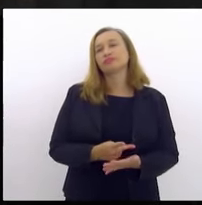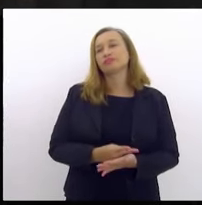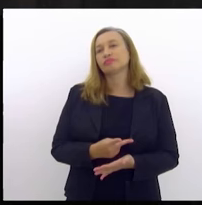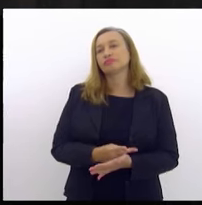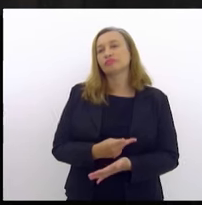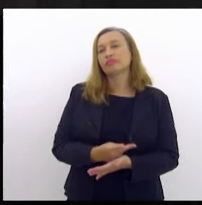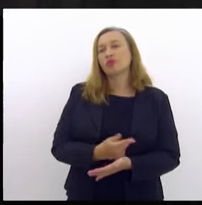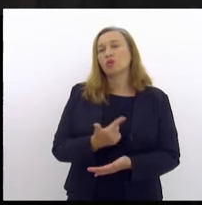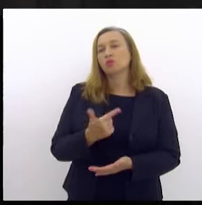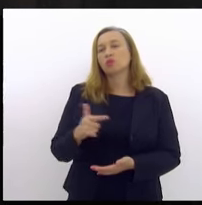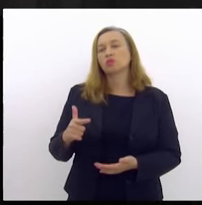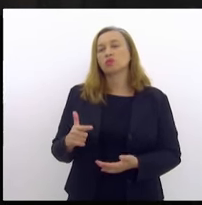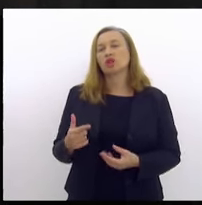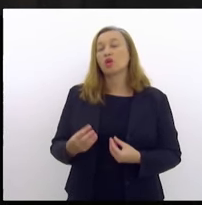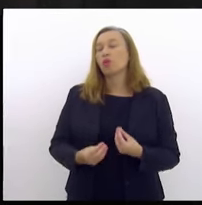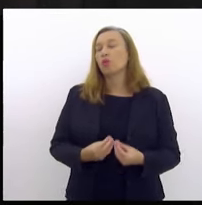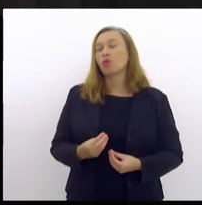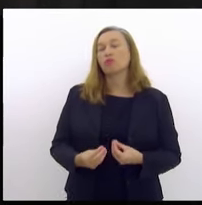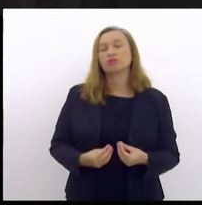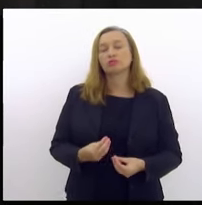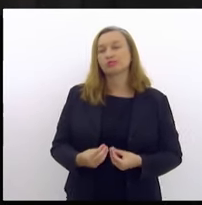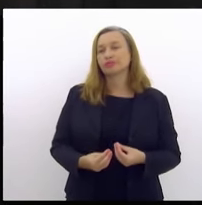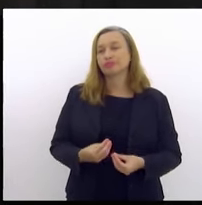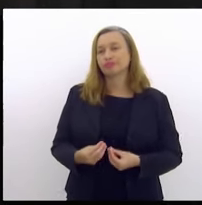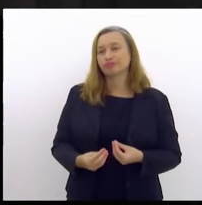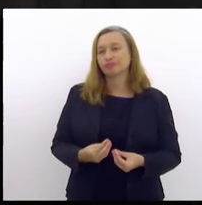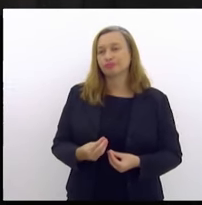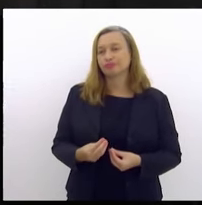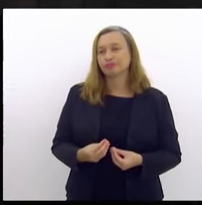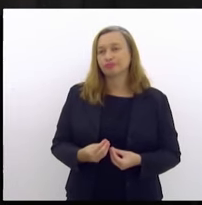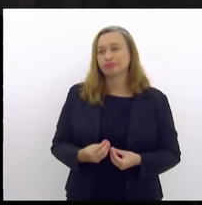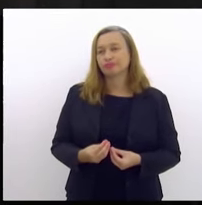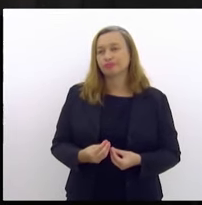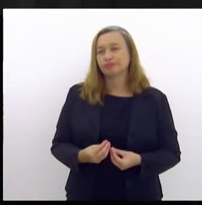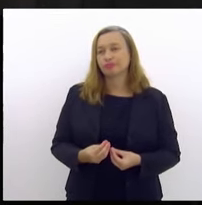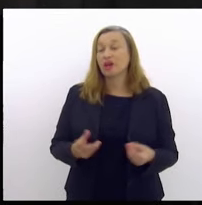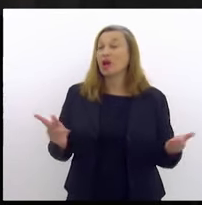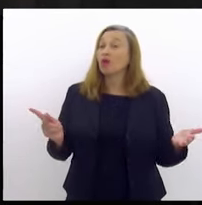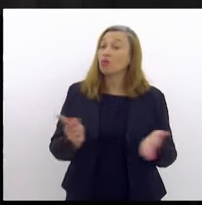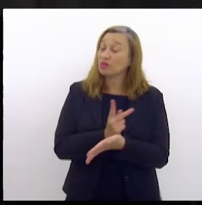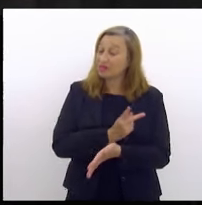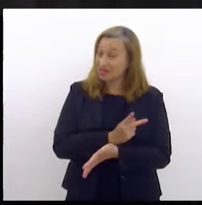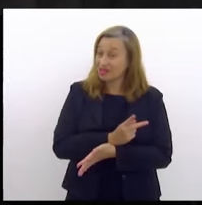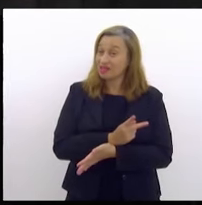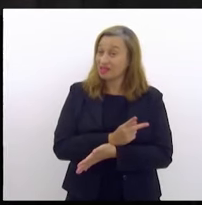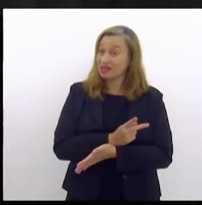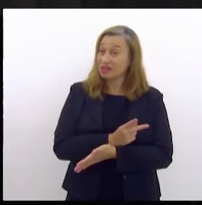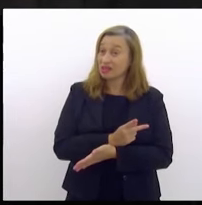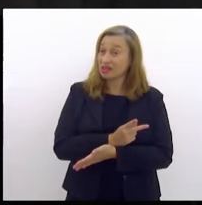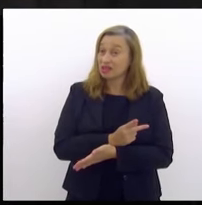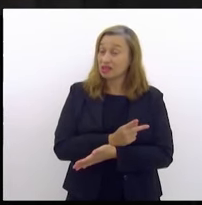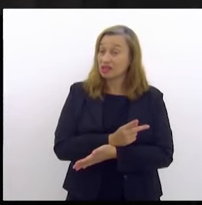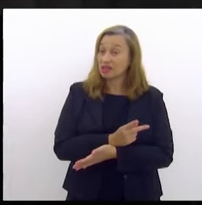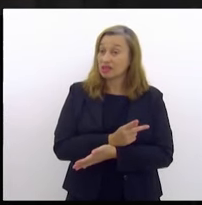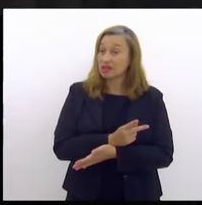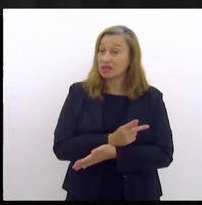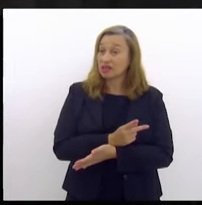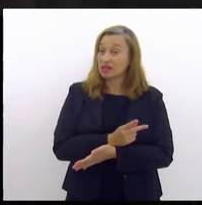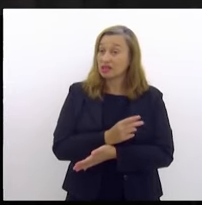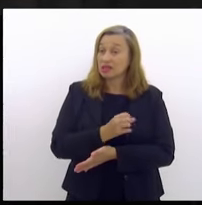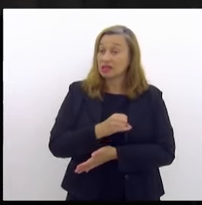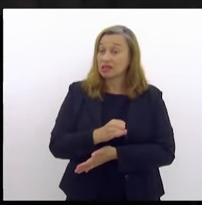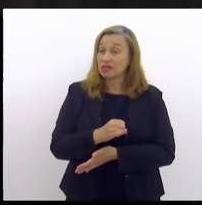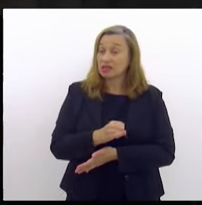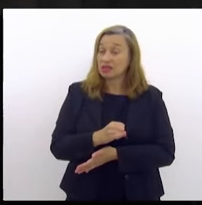não há nenhuma hipótese de nada disso acontecer sem a aquiescência do